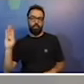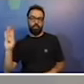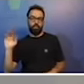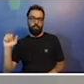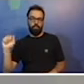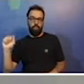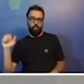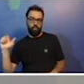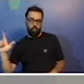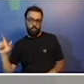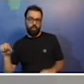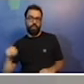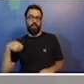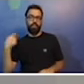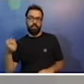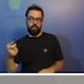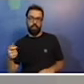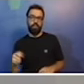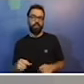um período chamado